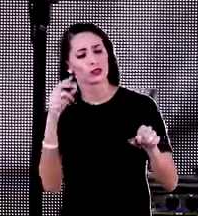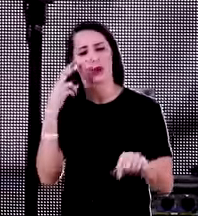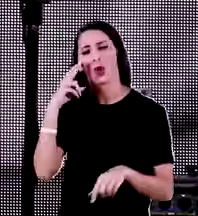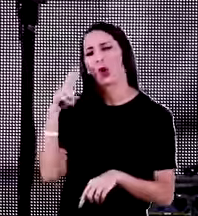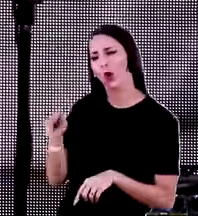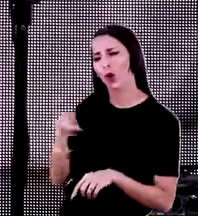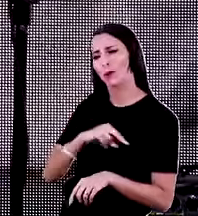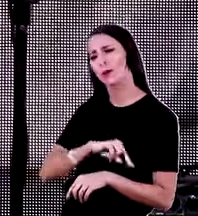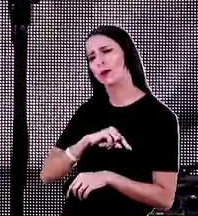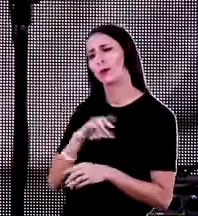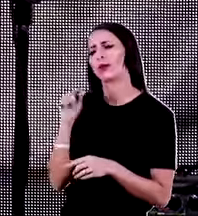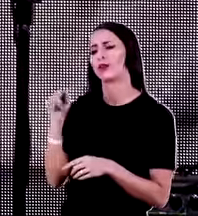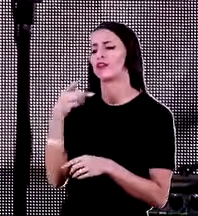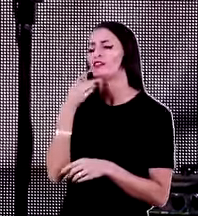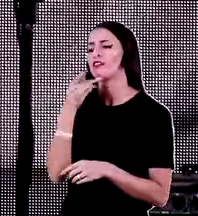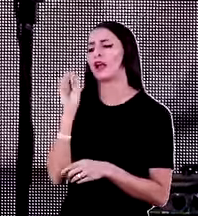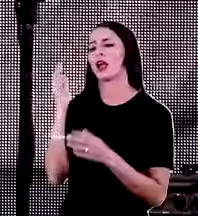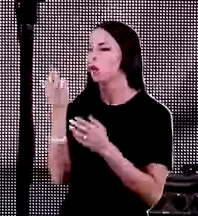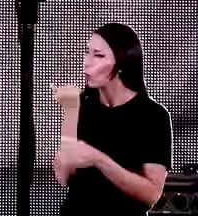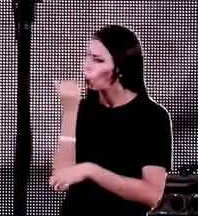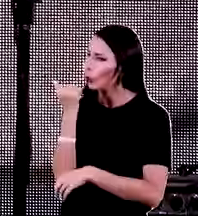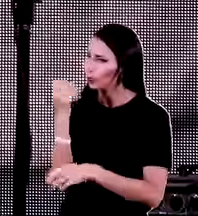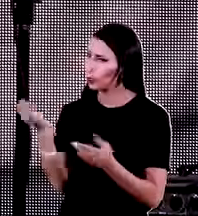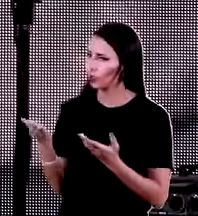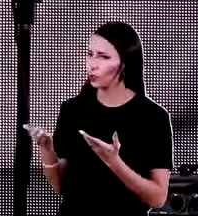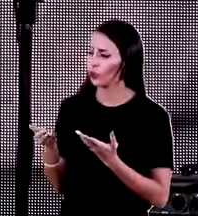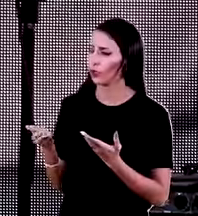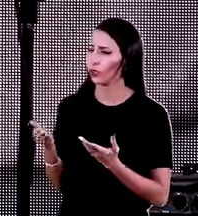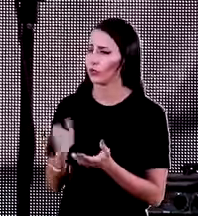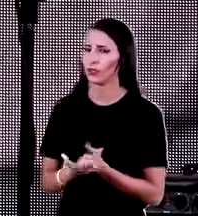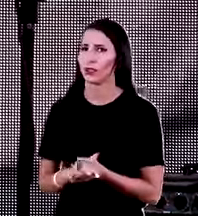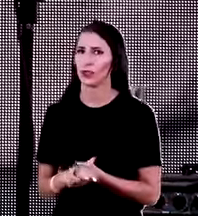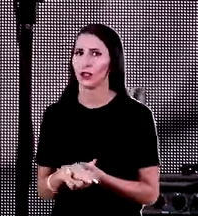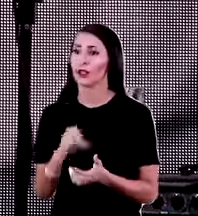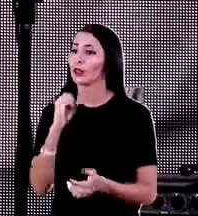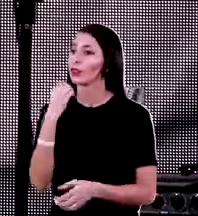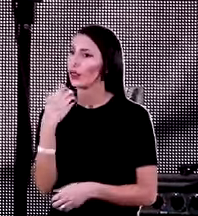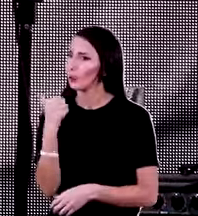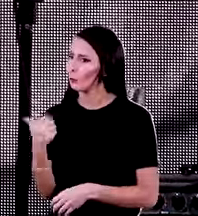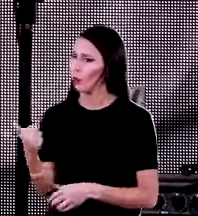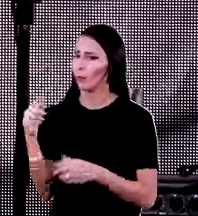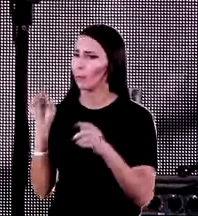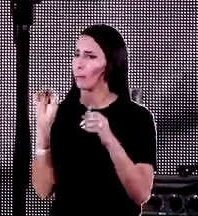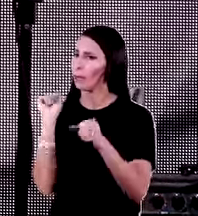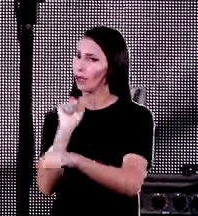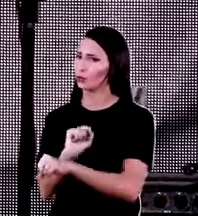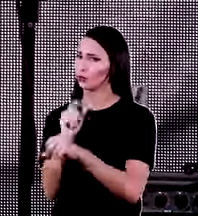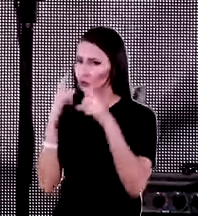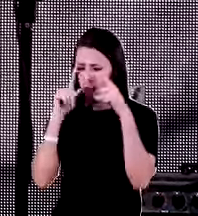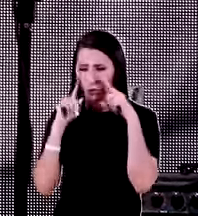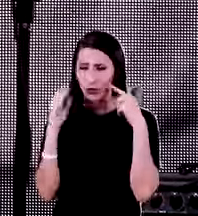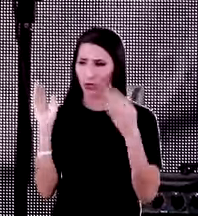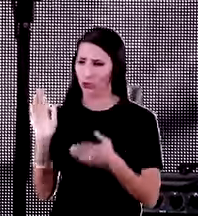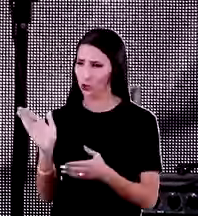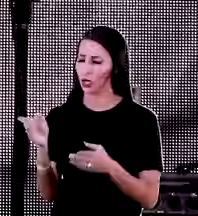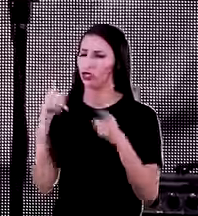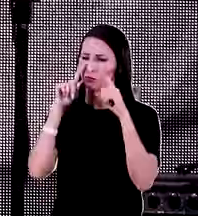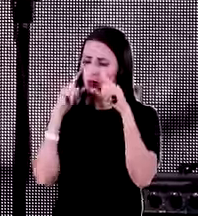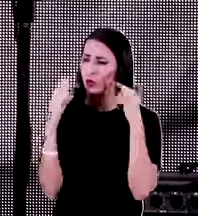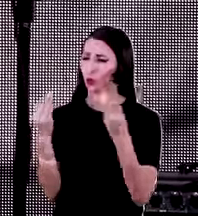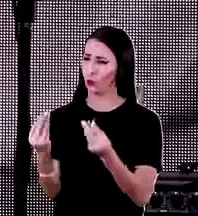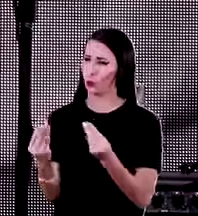come. Era como se ela dissesse assim, tá bom, viu? Parou com essa choradeira. Você já chorou demais, agora está na hora de comer.